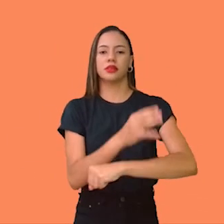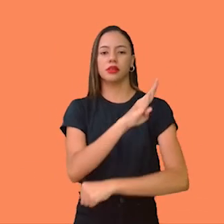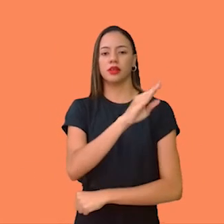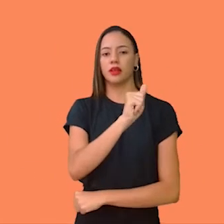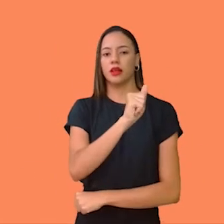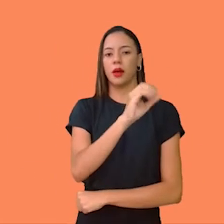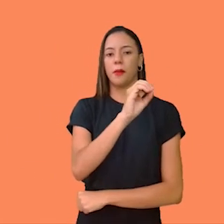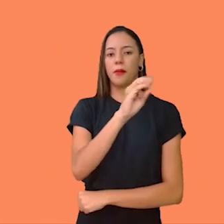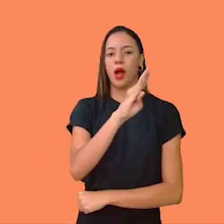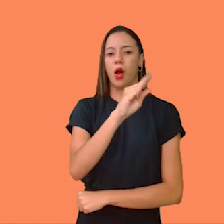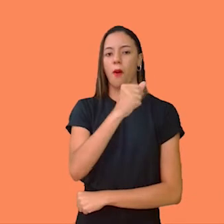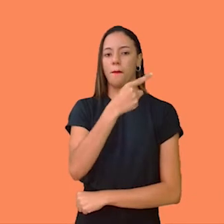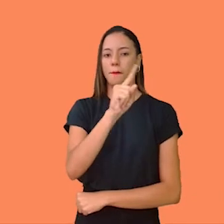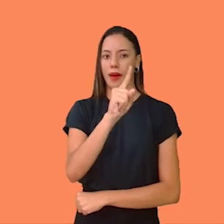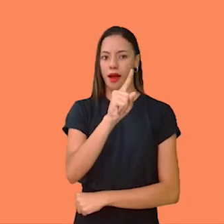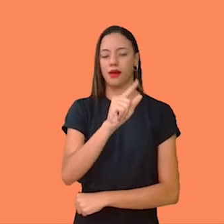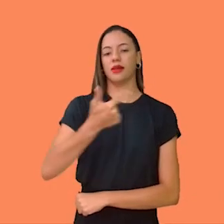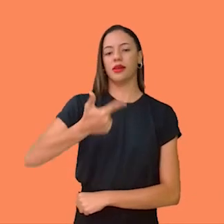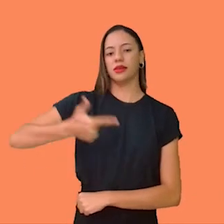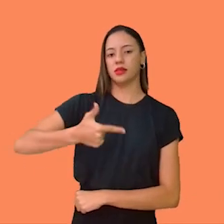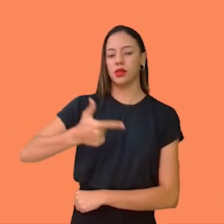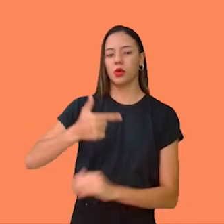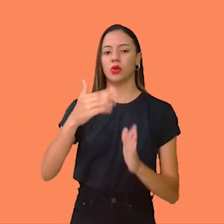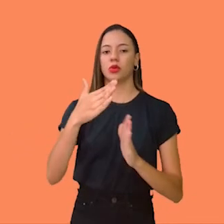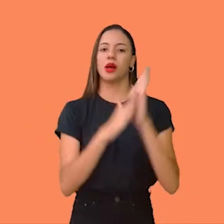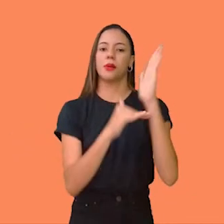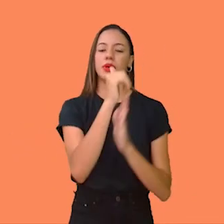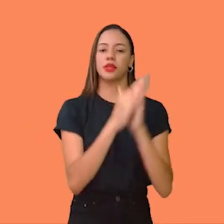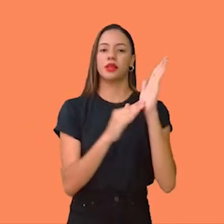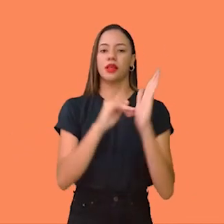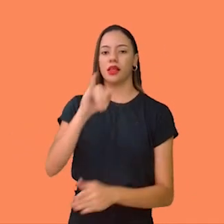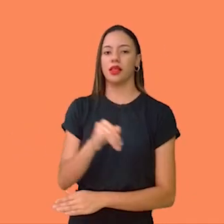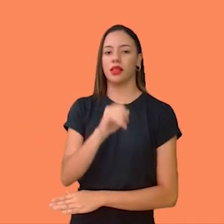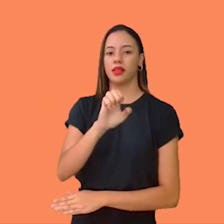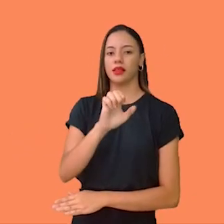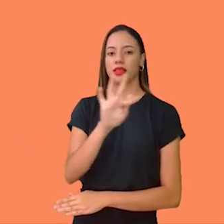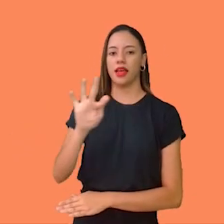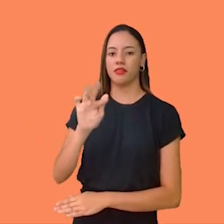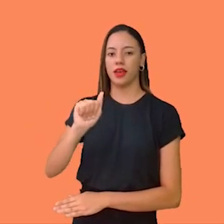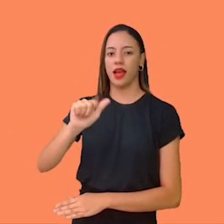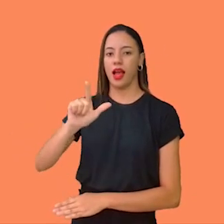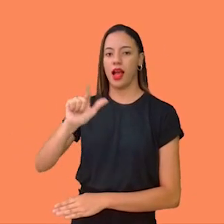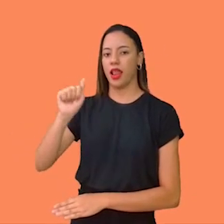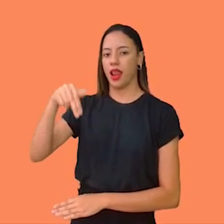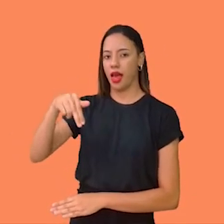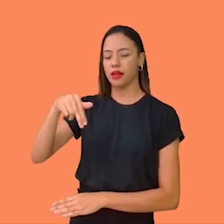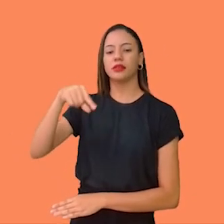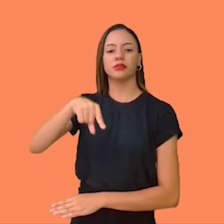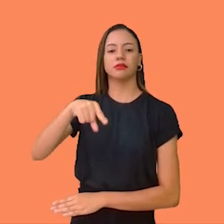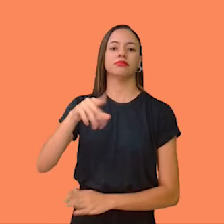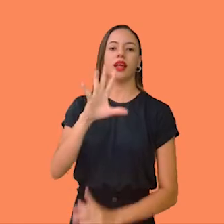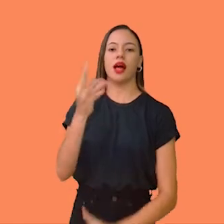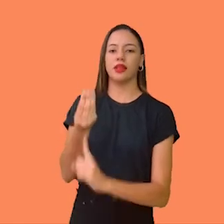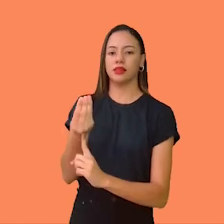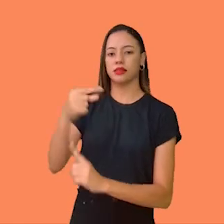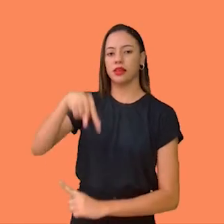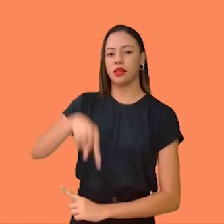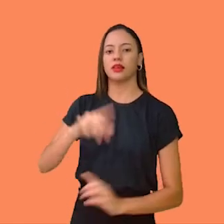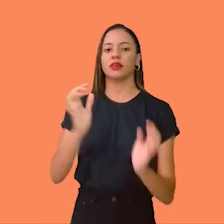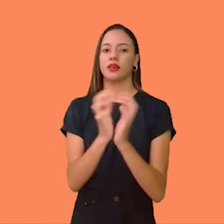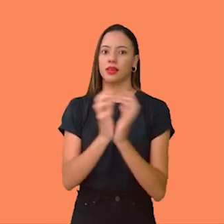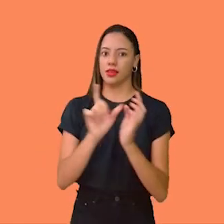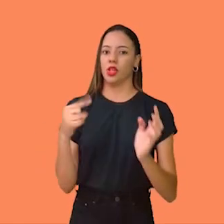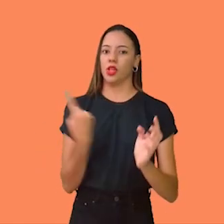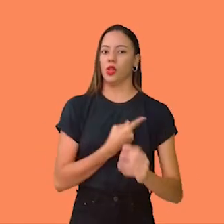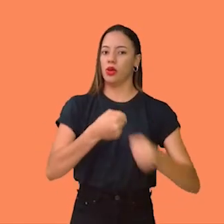A segunda aí do meio, né? A pintura do Jeff Allen, artista recifense, né? Que a gente fez a entrevista com ele. E a última